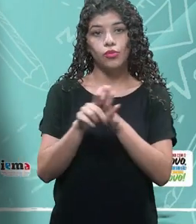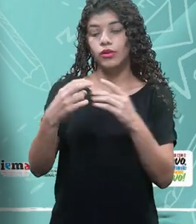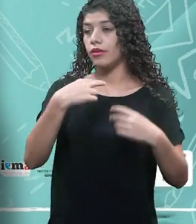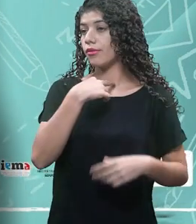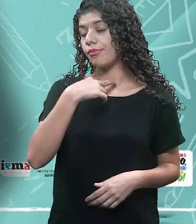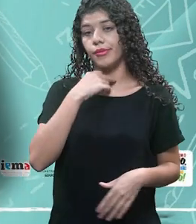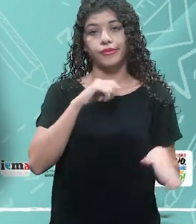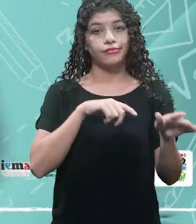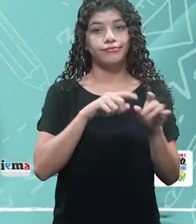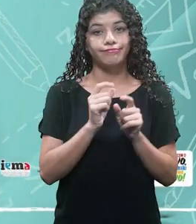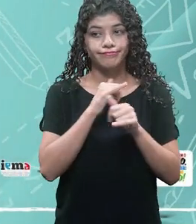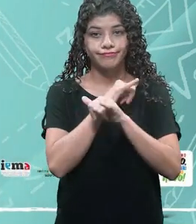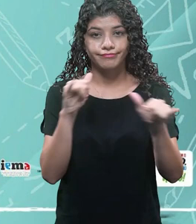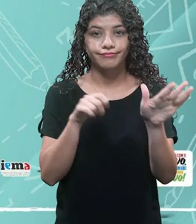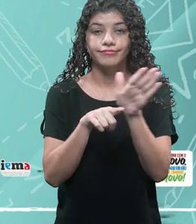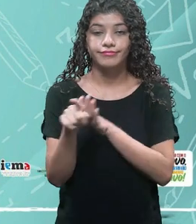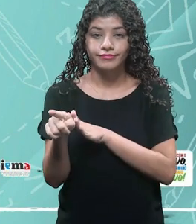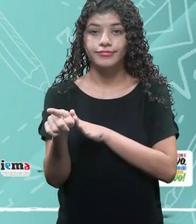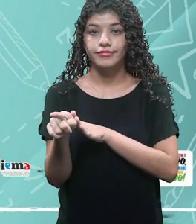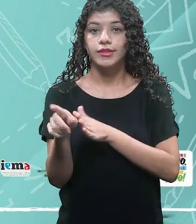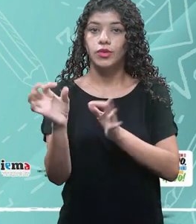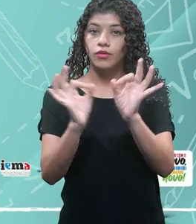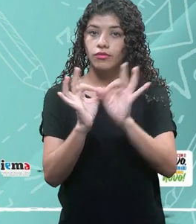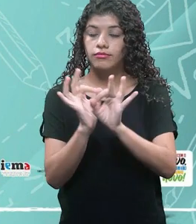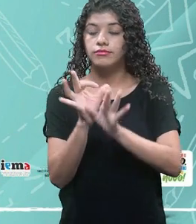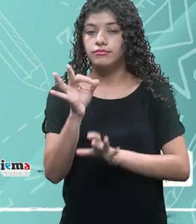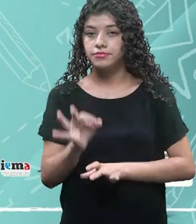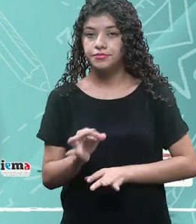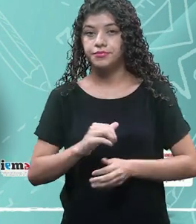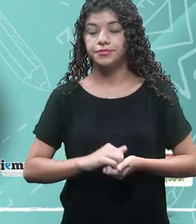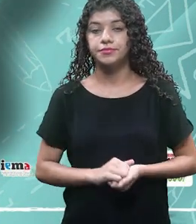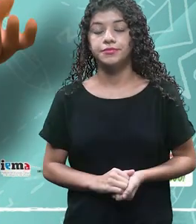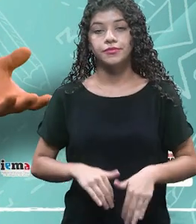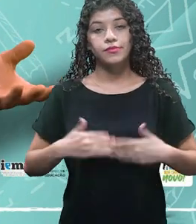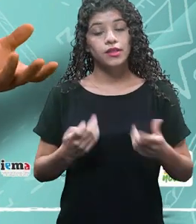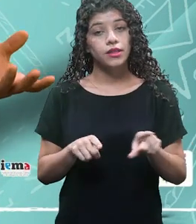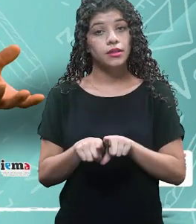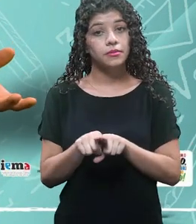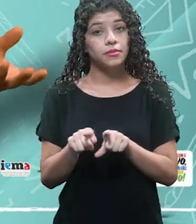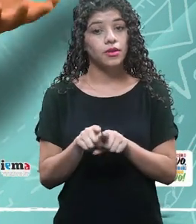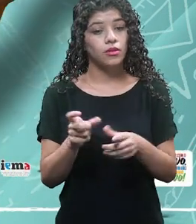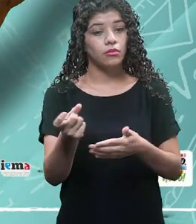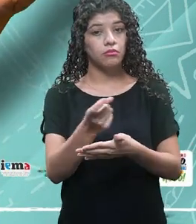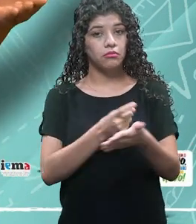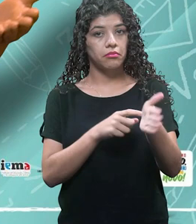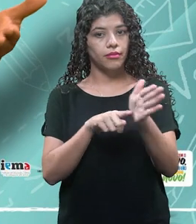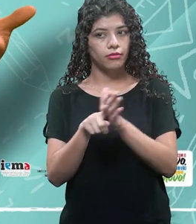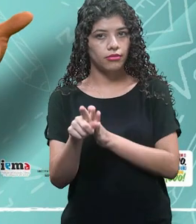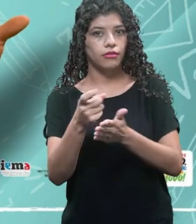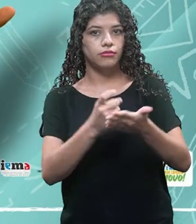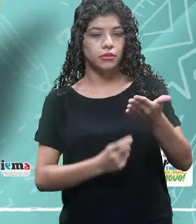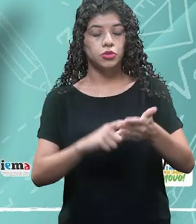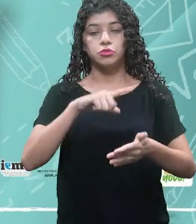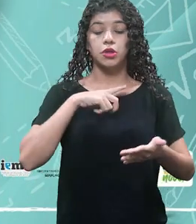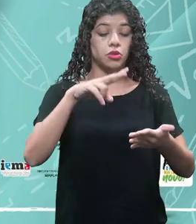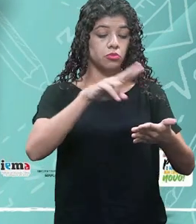formulação da pergunta que a gente deve fazer de forma correta né e ao questionar um texto eu tenho ele eu faço uma